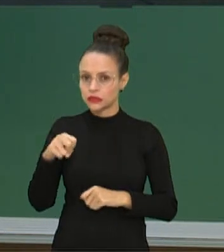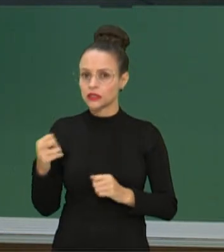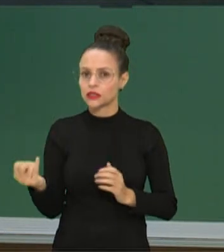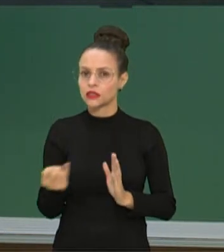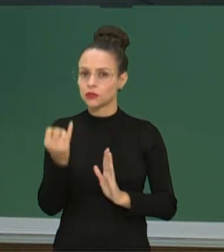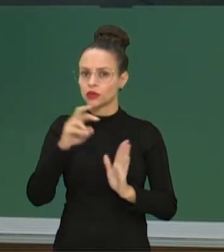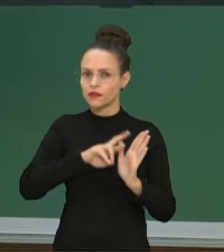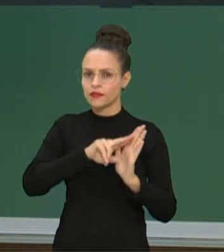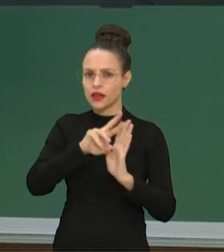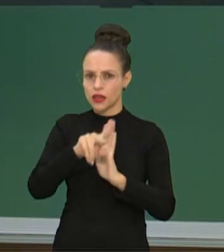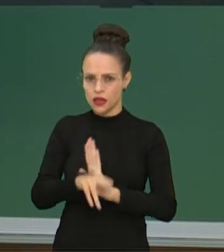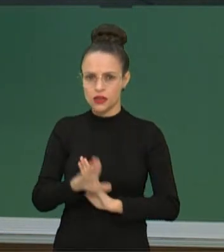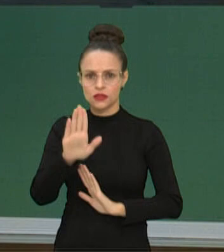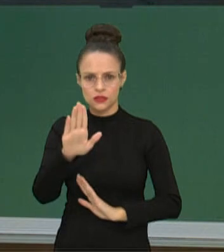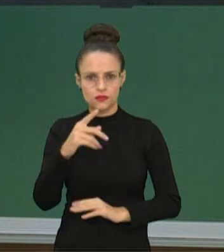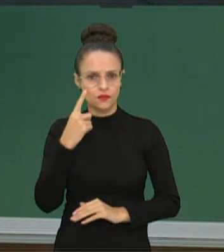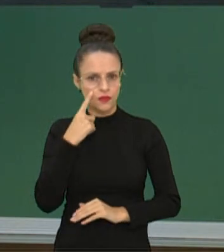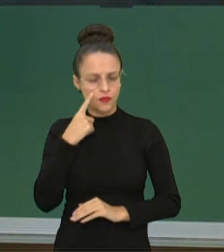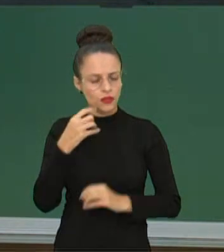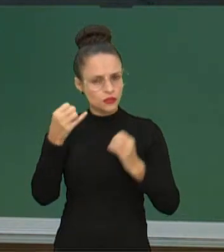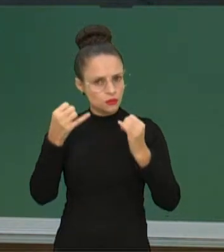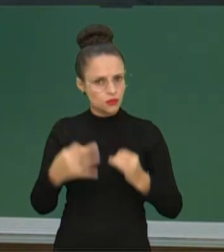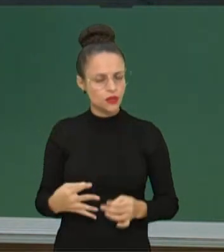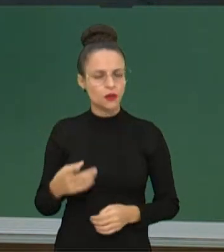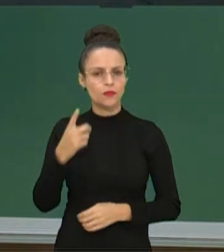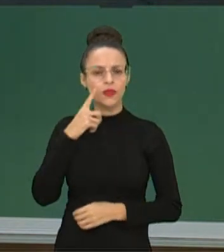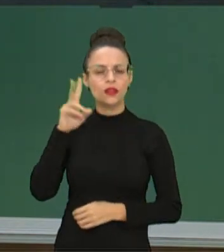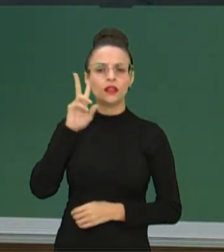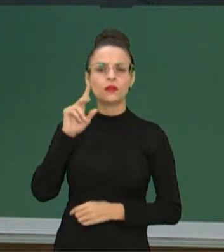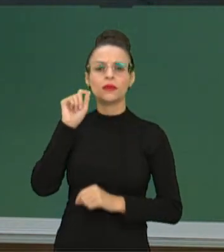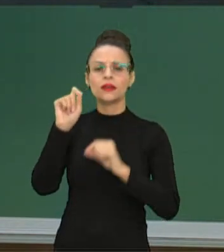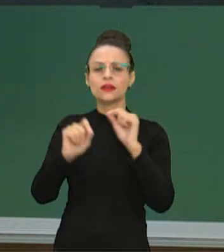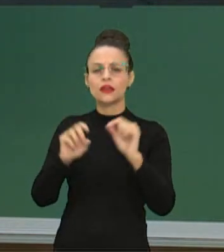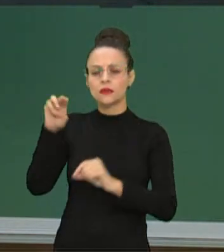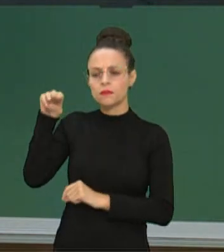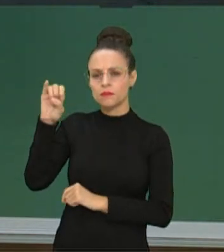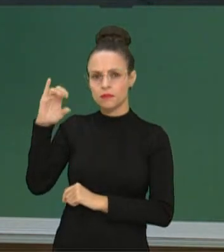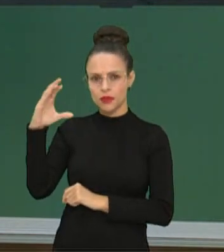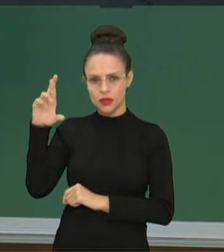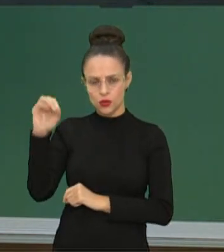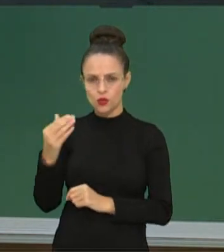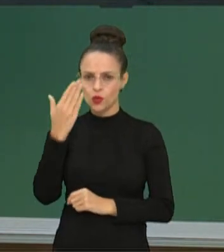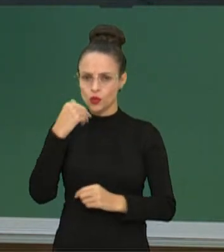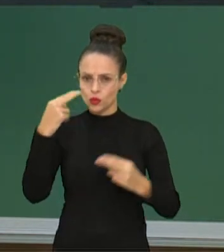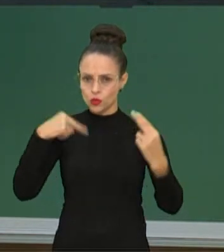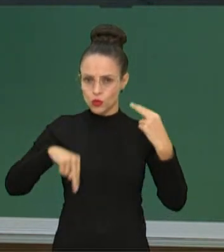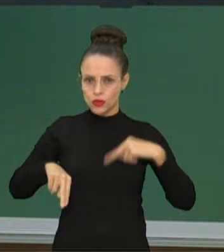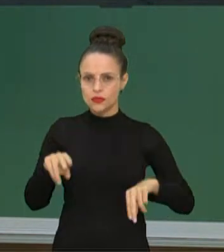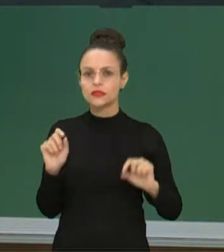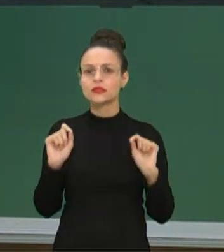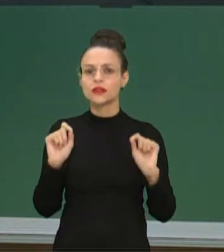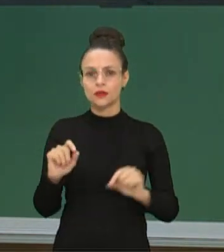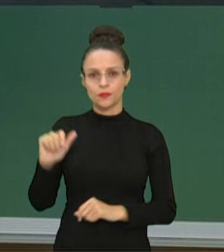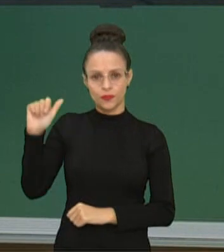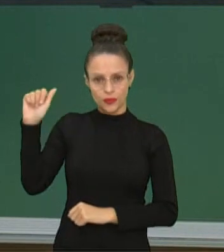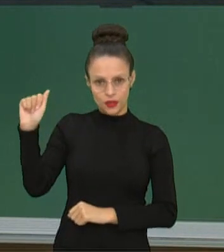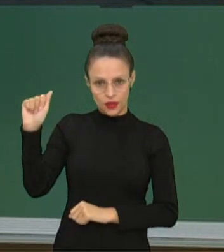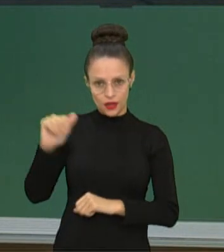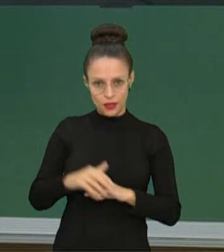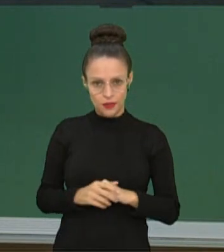gente já vai aprender quais são. Mas vamos lembrar aqui, quem são os micronutrientes? A alternativa A,